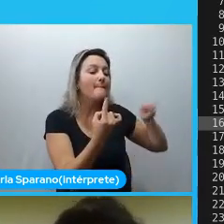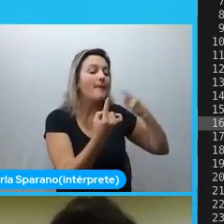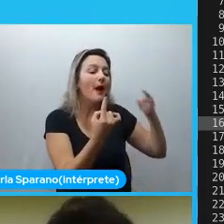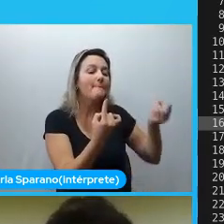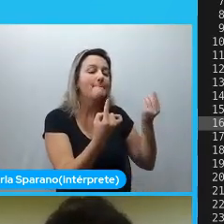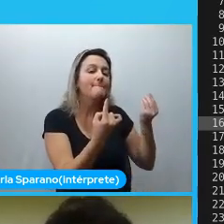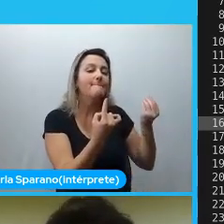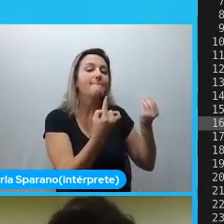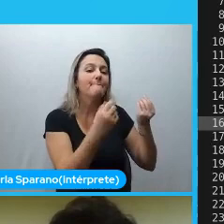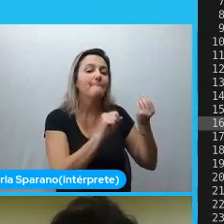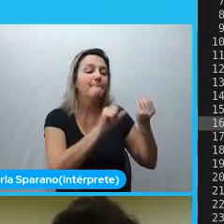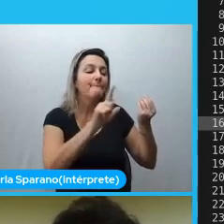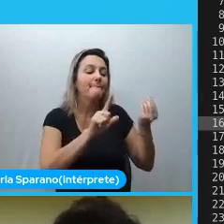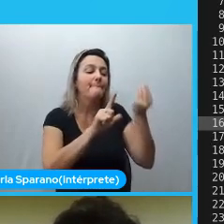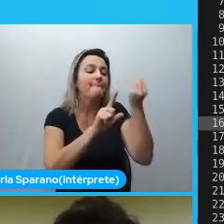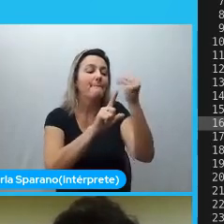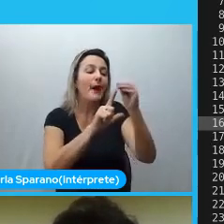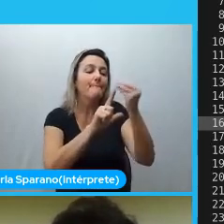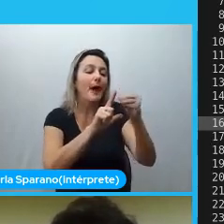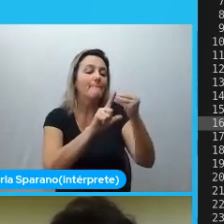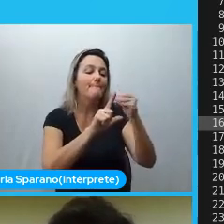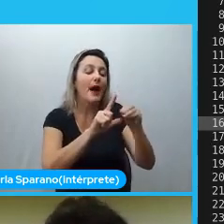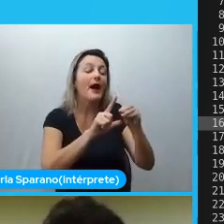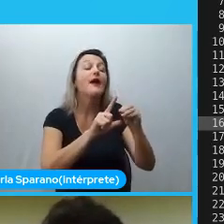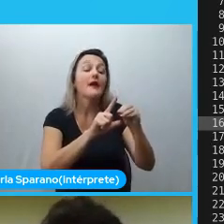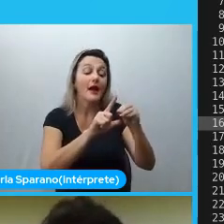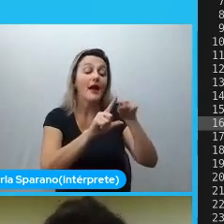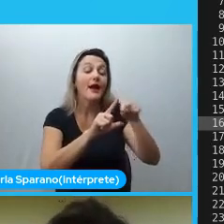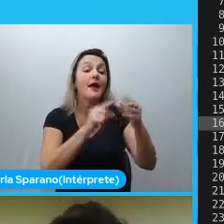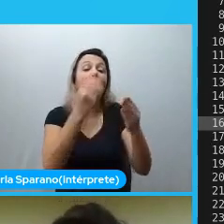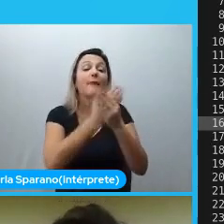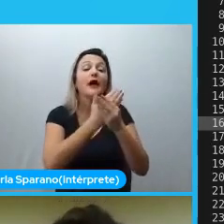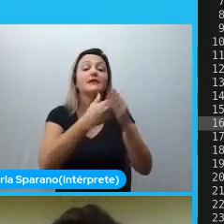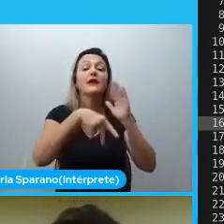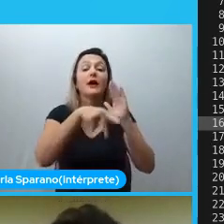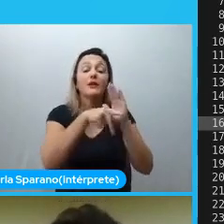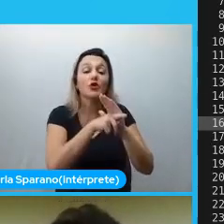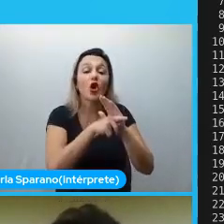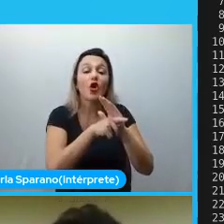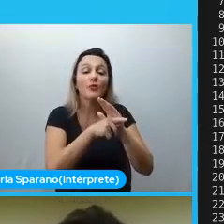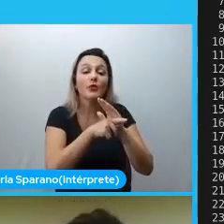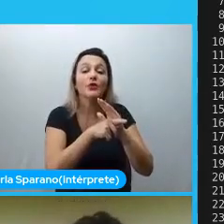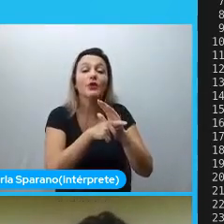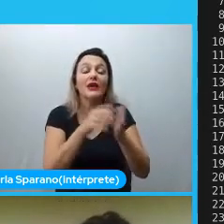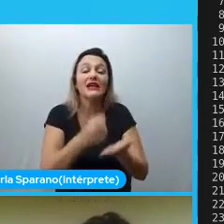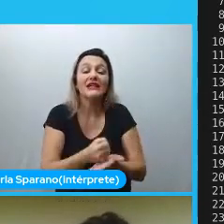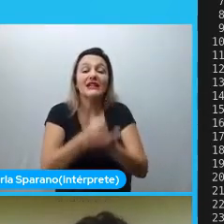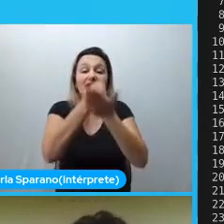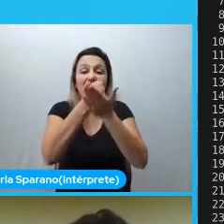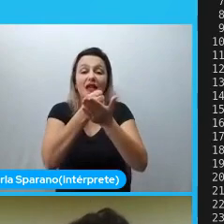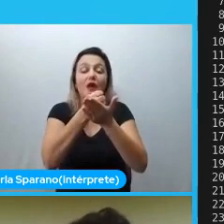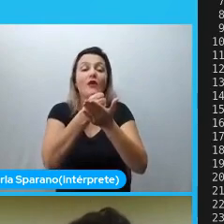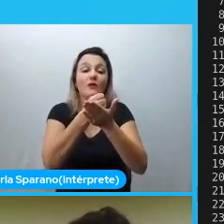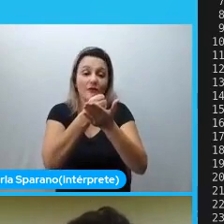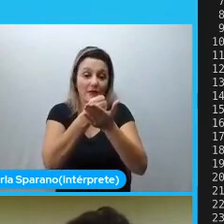os originais, eu botei aqui nessa pasta de backup e botei os meus sons aqui. E aí ficou o seguinte, olha que doideira.